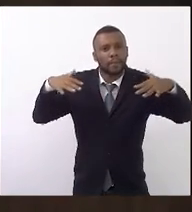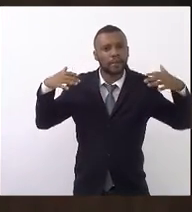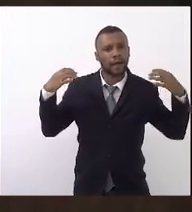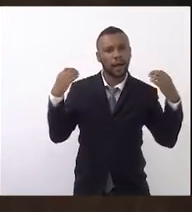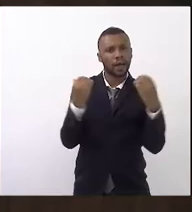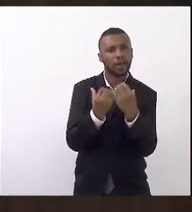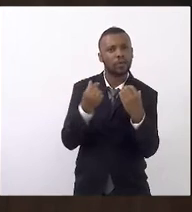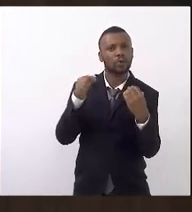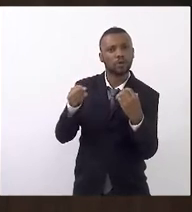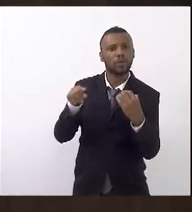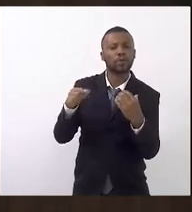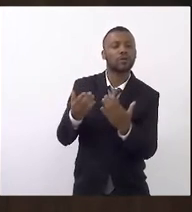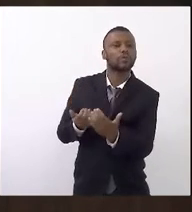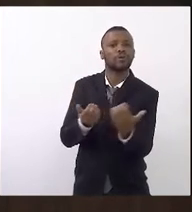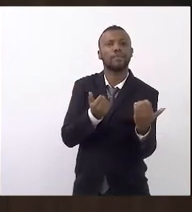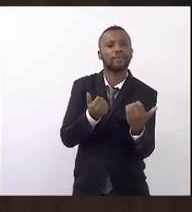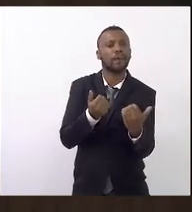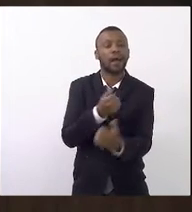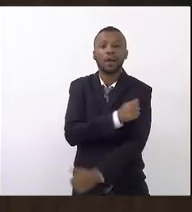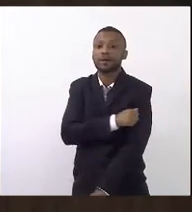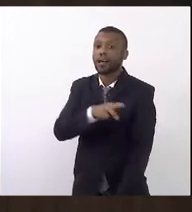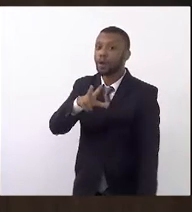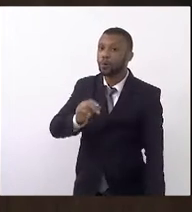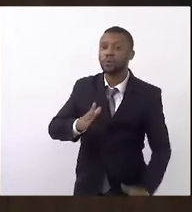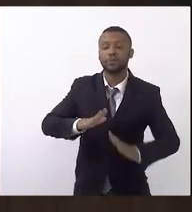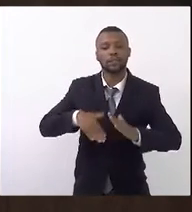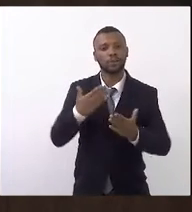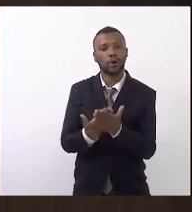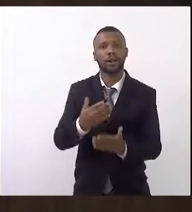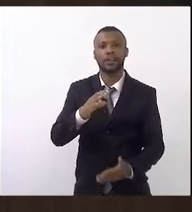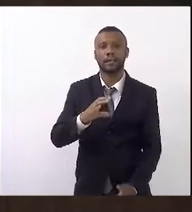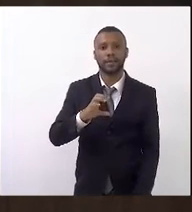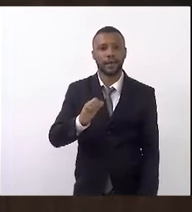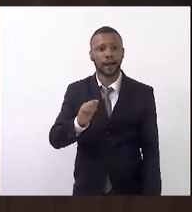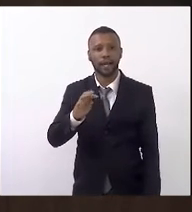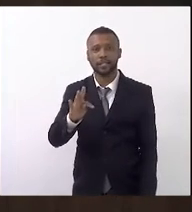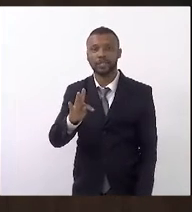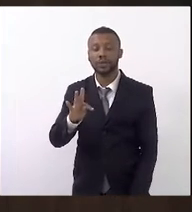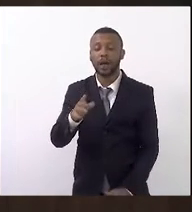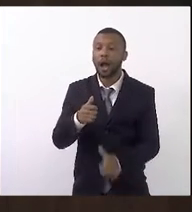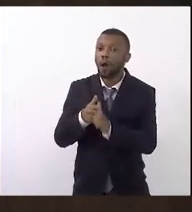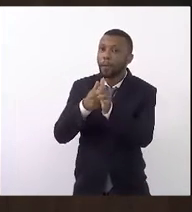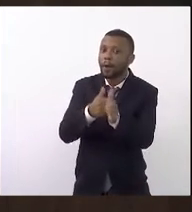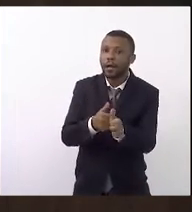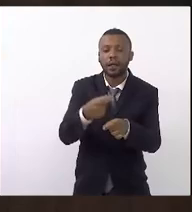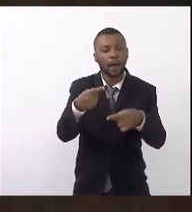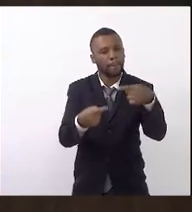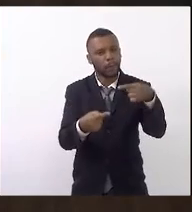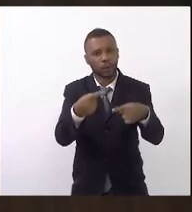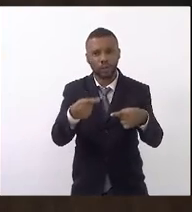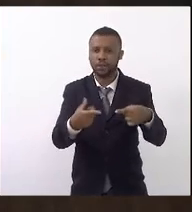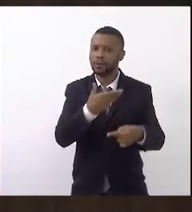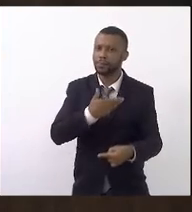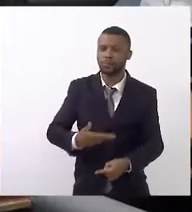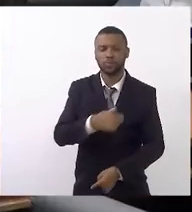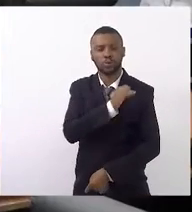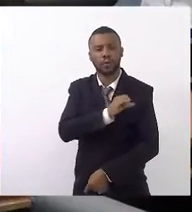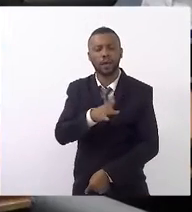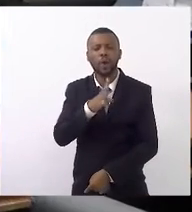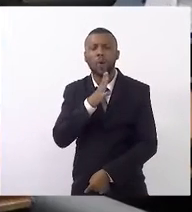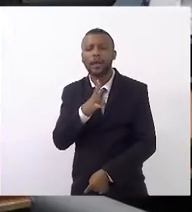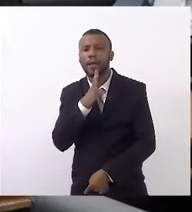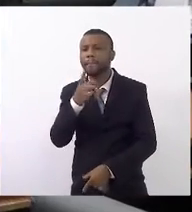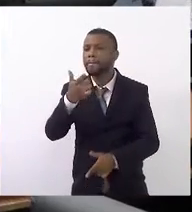estudantes da escola SEAT, que estão aqui acompanhando a política fluminense, querendo conhecer mais da